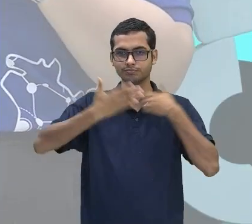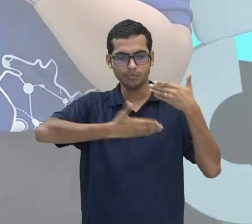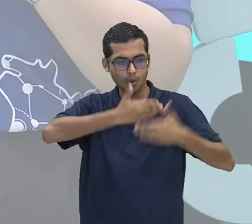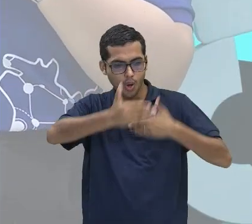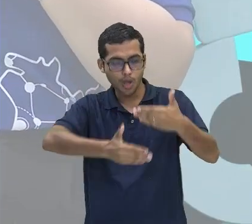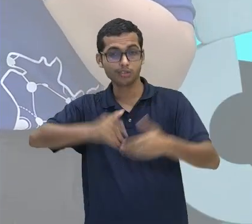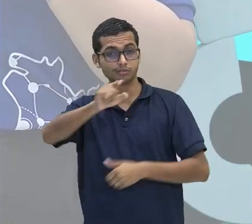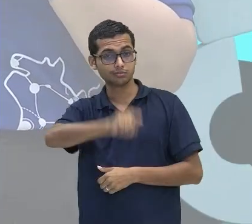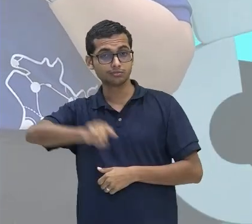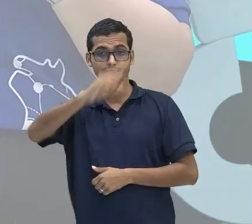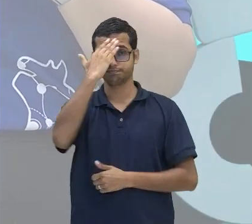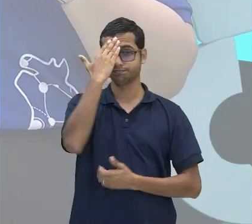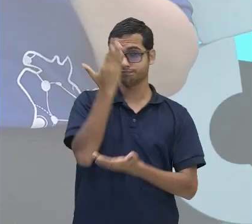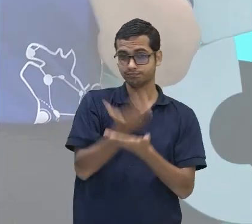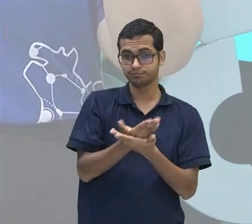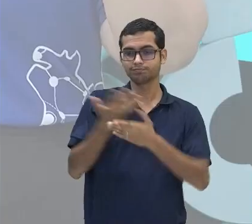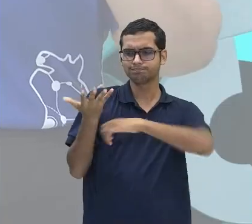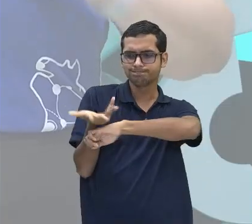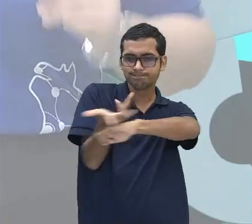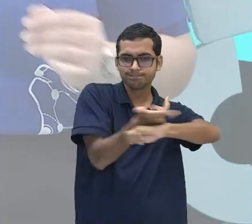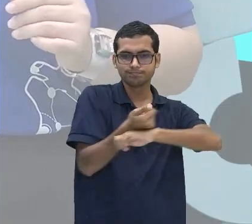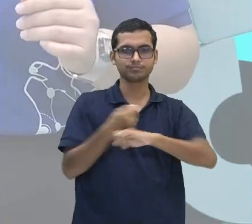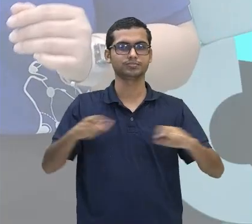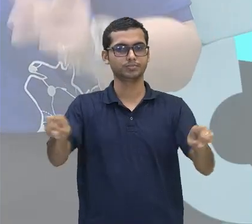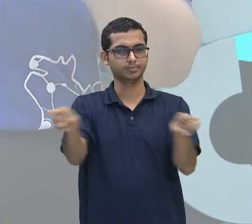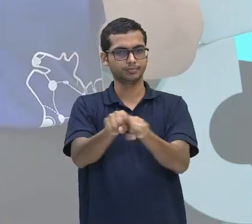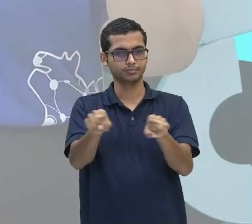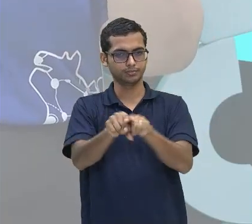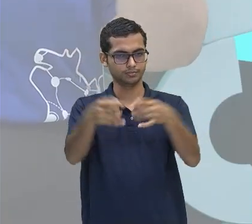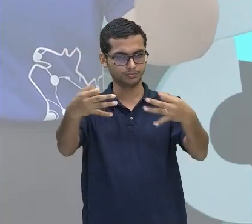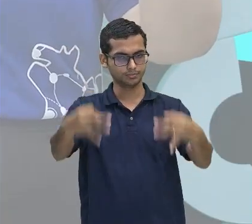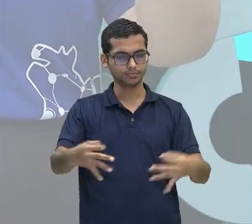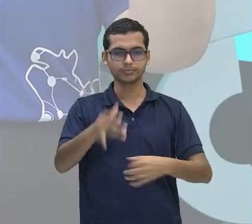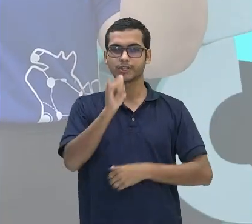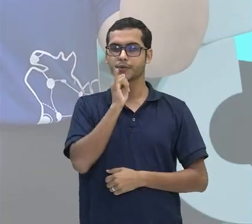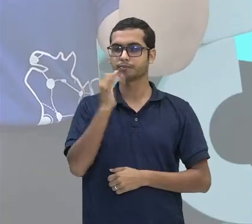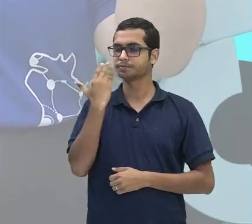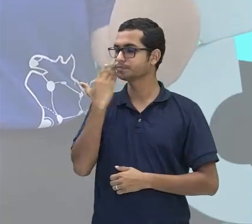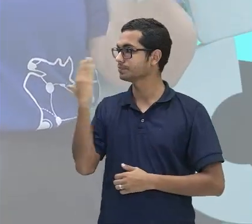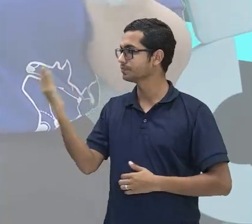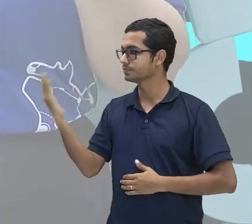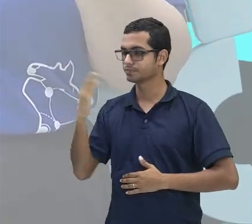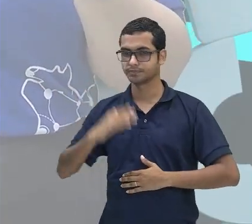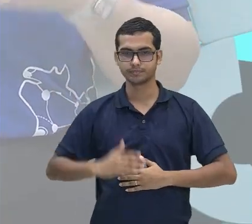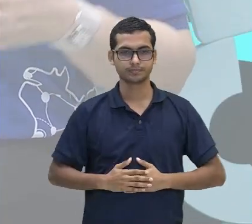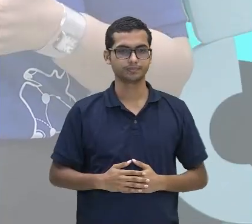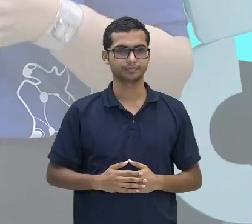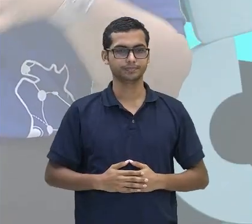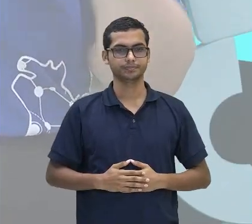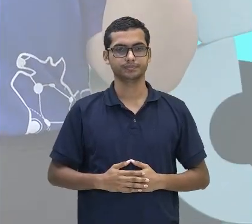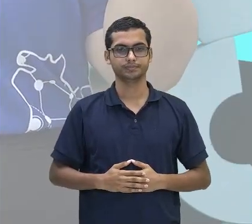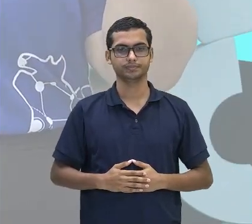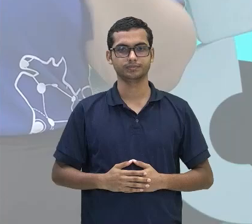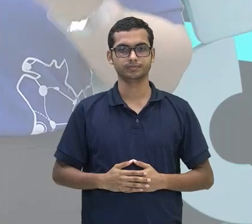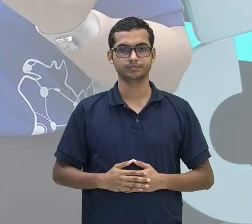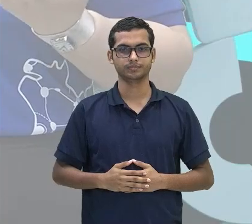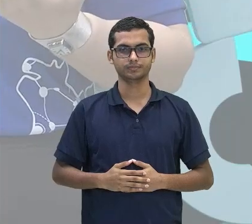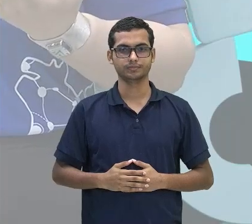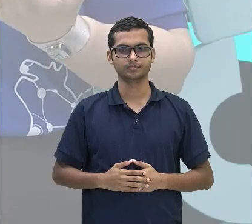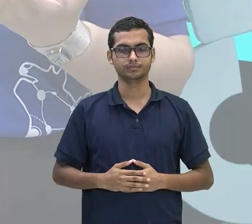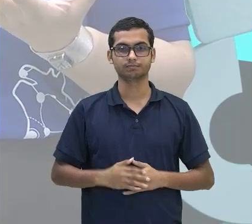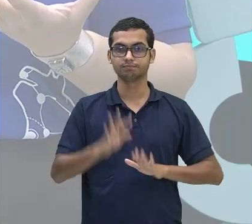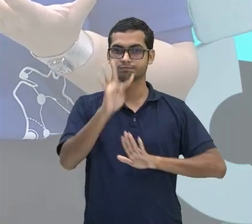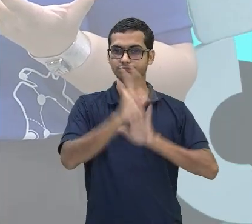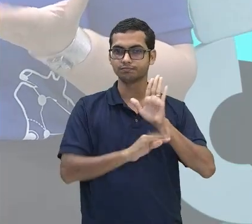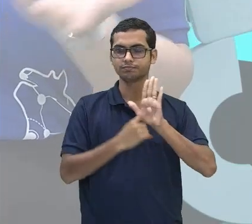convenceu, você persuadiu. Então, por exemplo, olhem só, quem nunca esteve diante de um